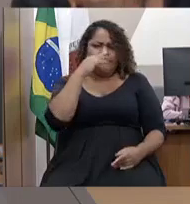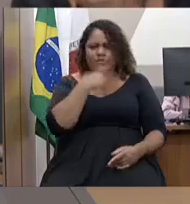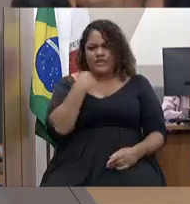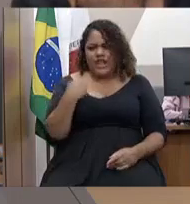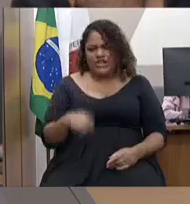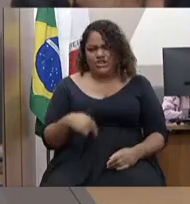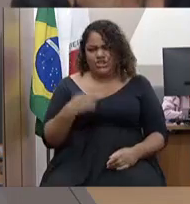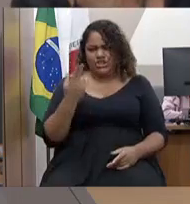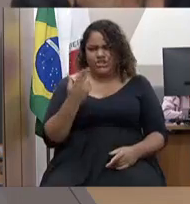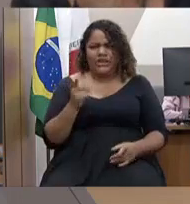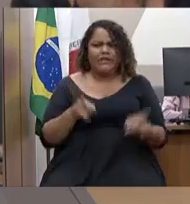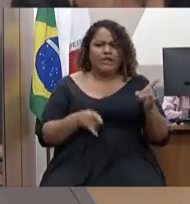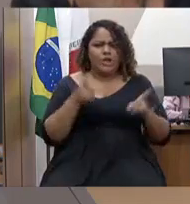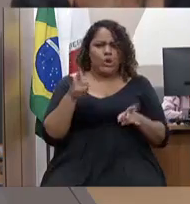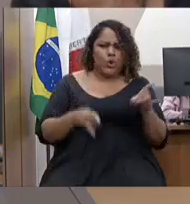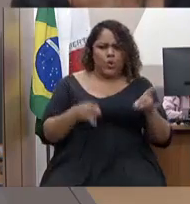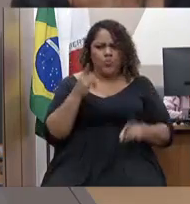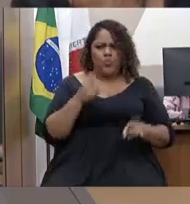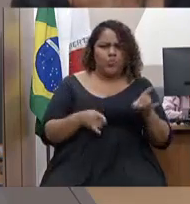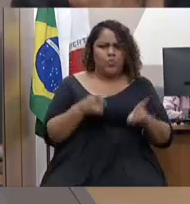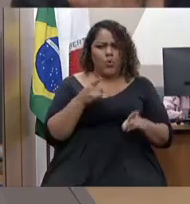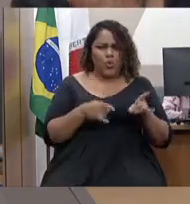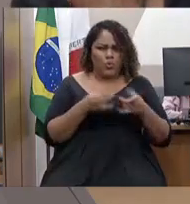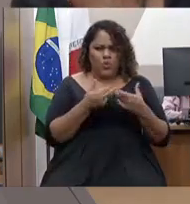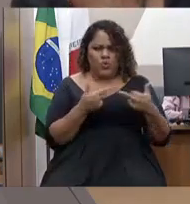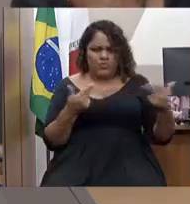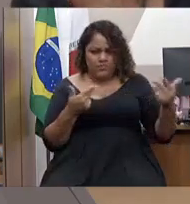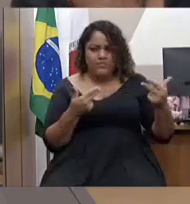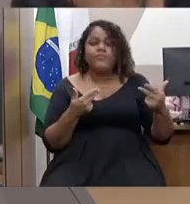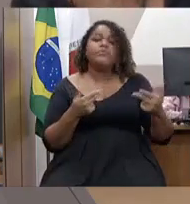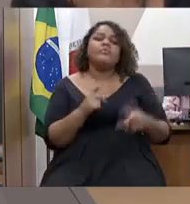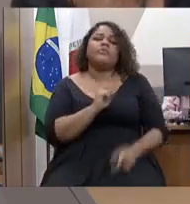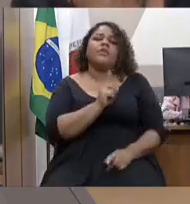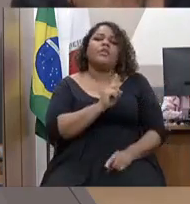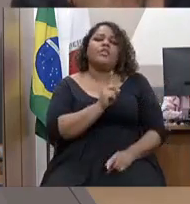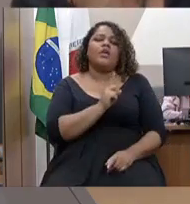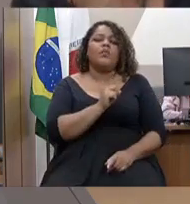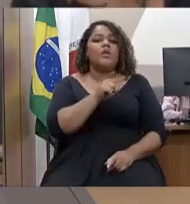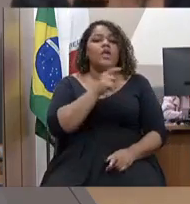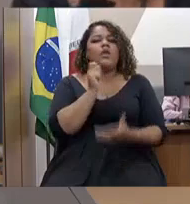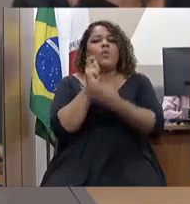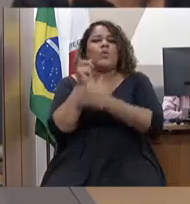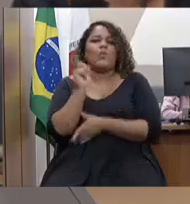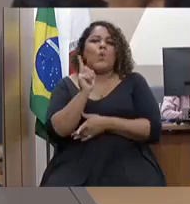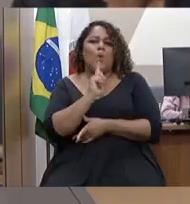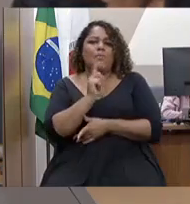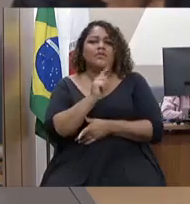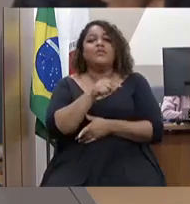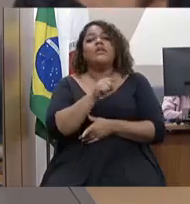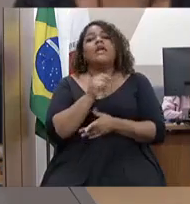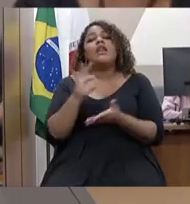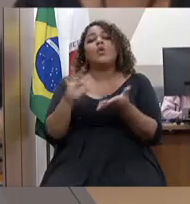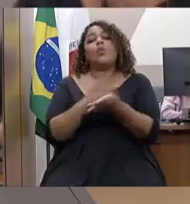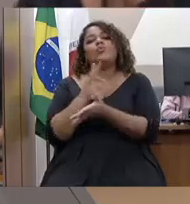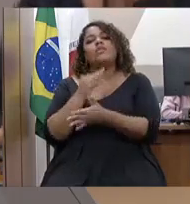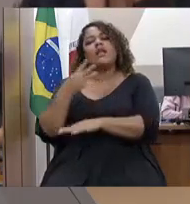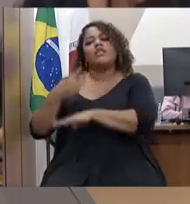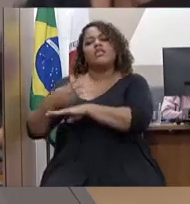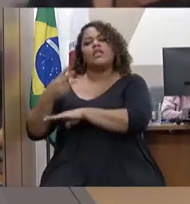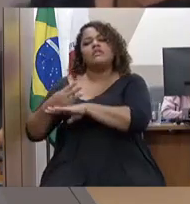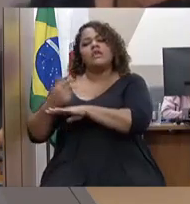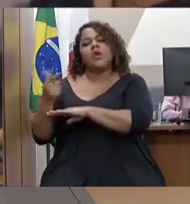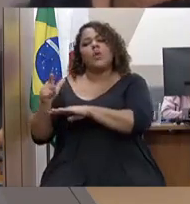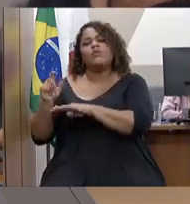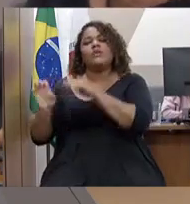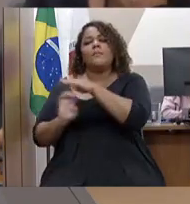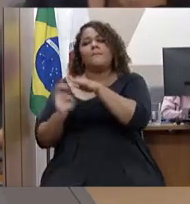com robô com mecatrônica a empresa faz o que ela não compra essa máquina e contrato é uma terceira que é